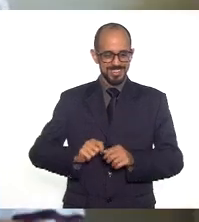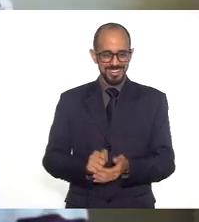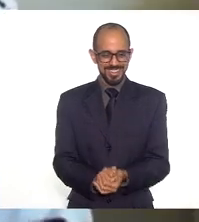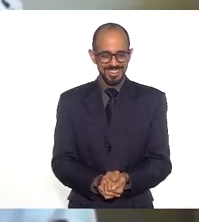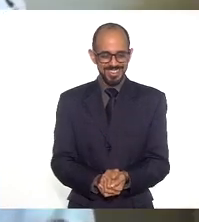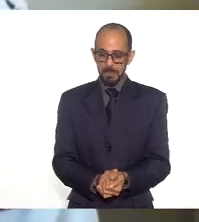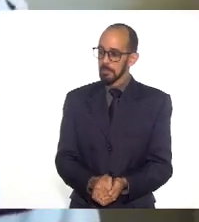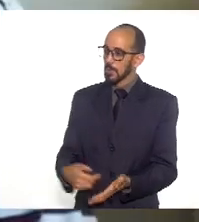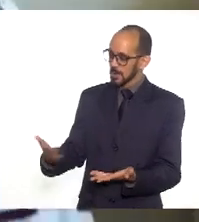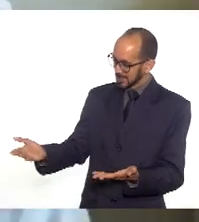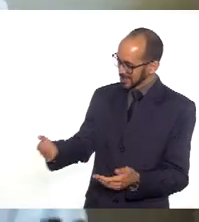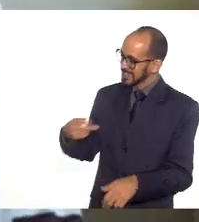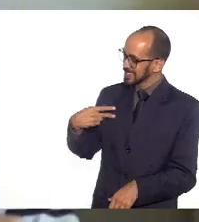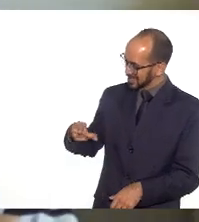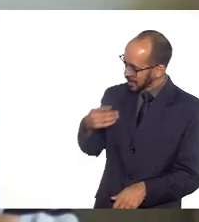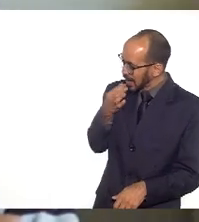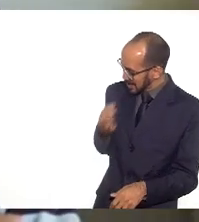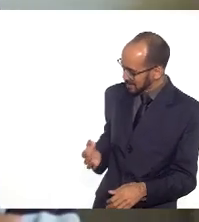argumento também cai.